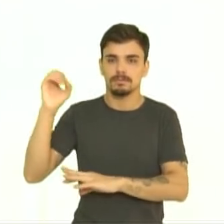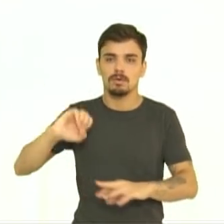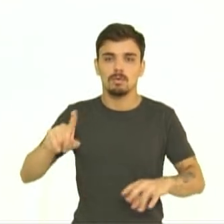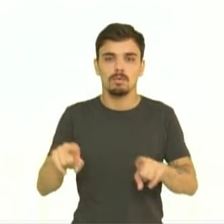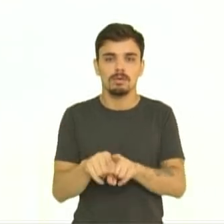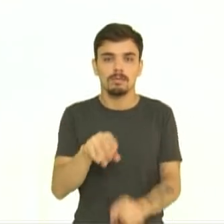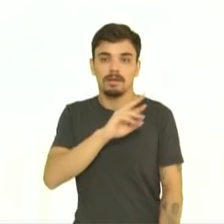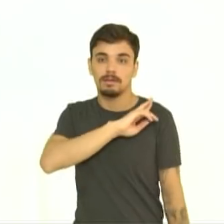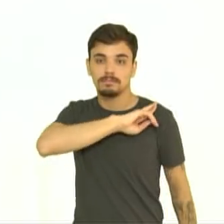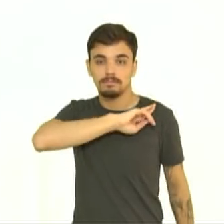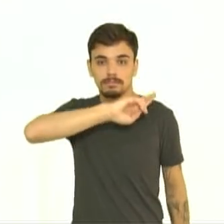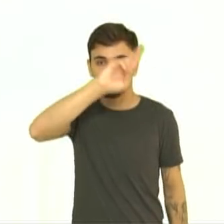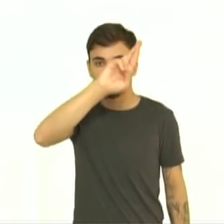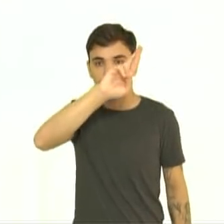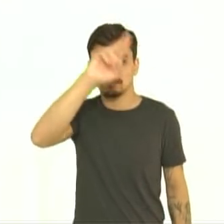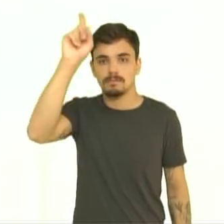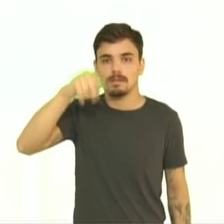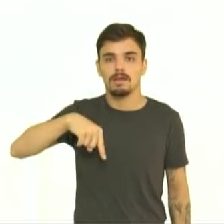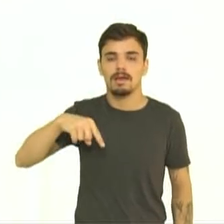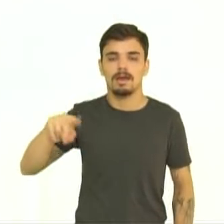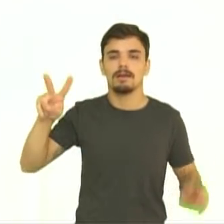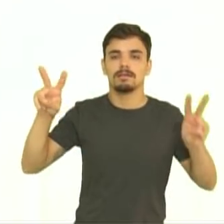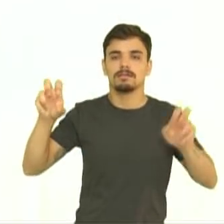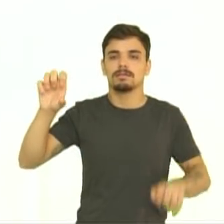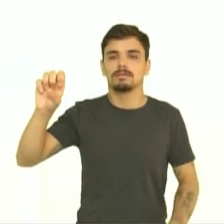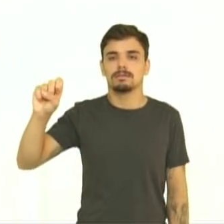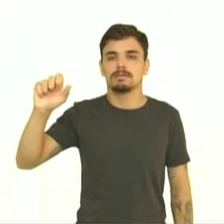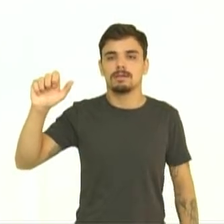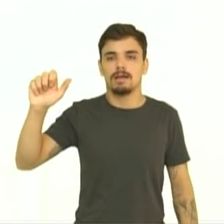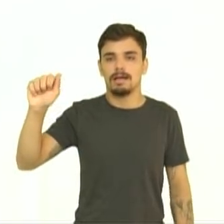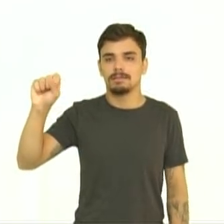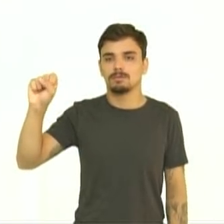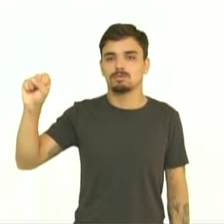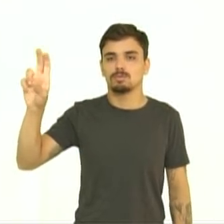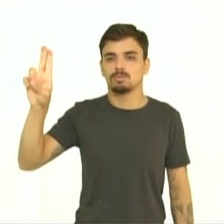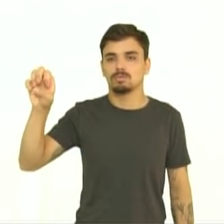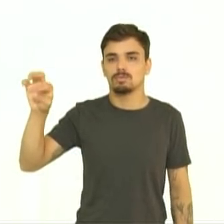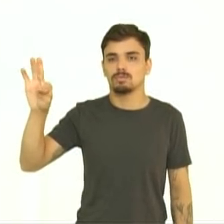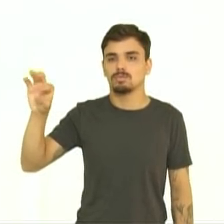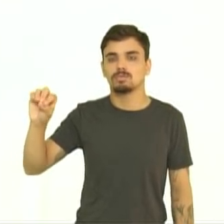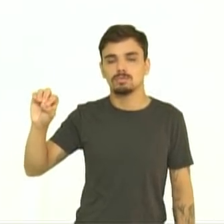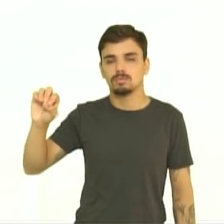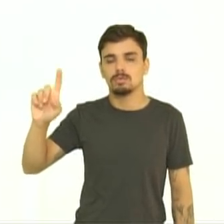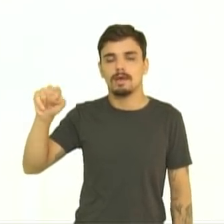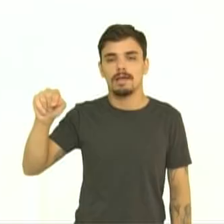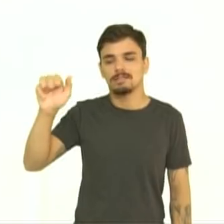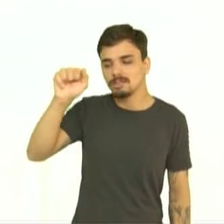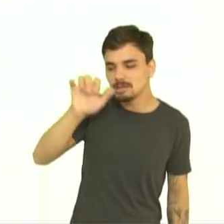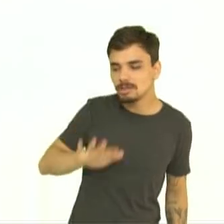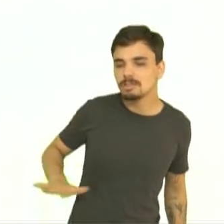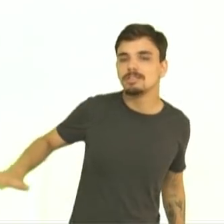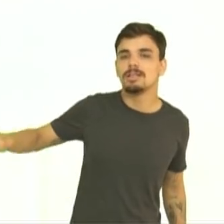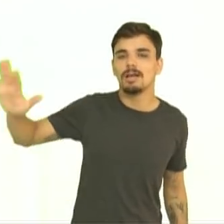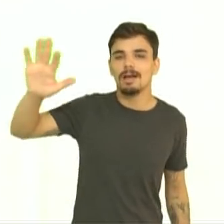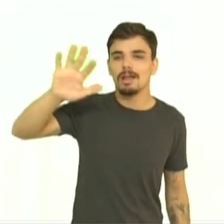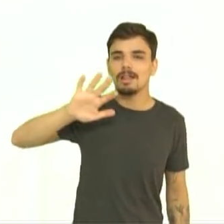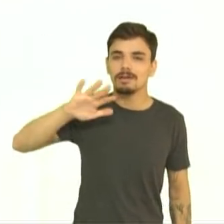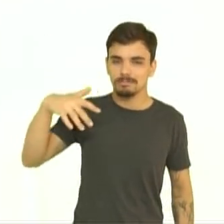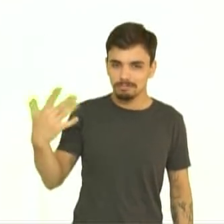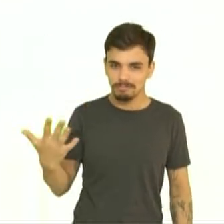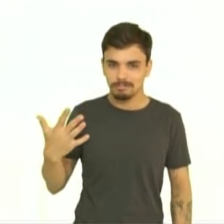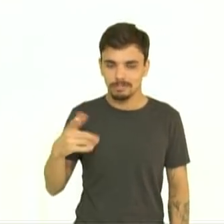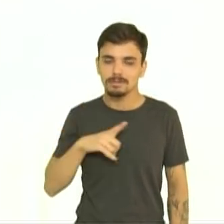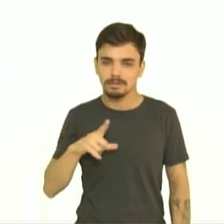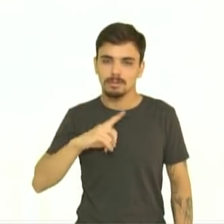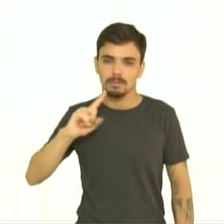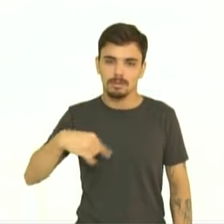sobre religião. Esse é um assunto, tá? O assunto é o geral, né? A partir do assunto é que se